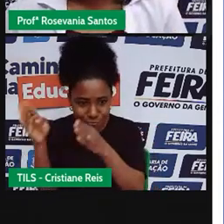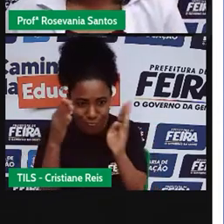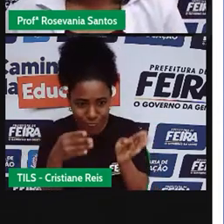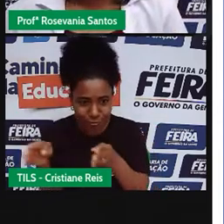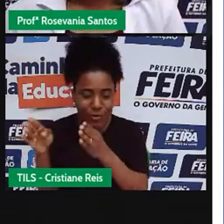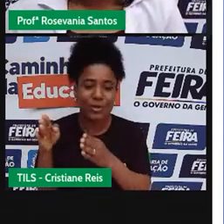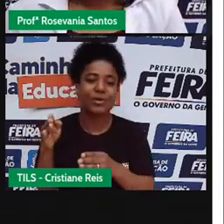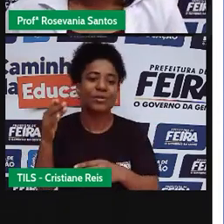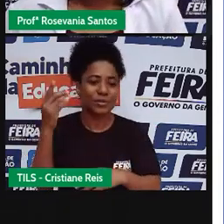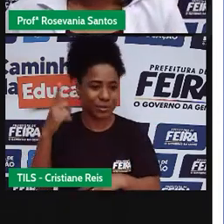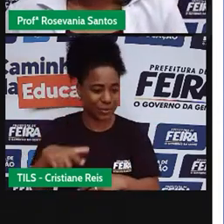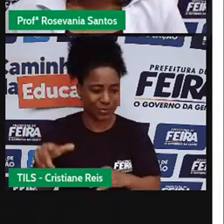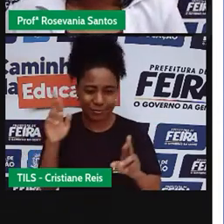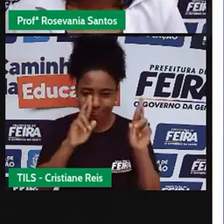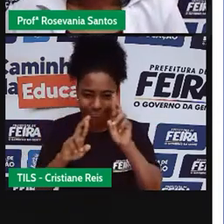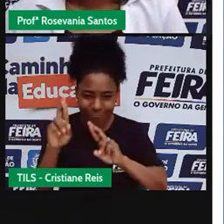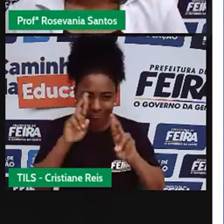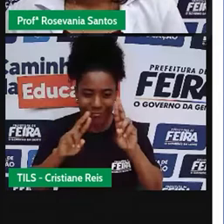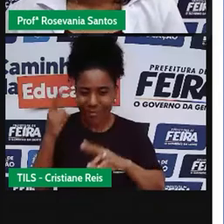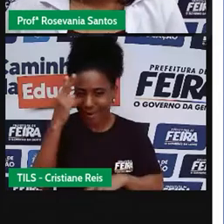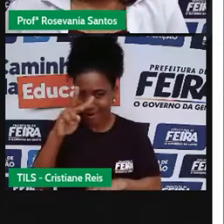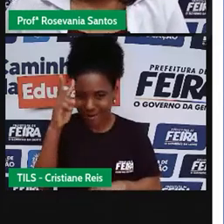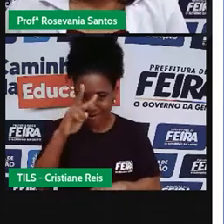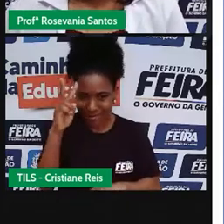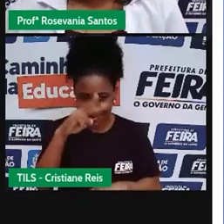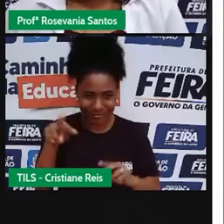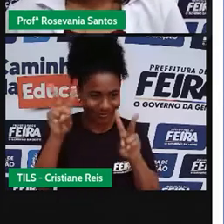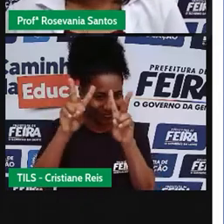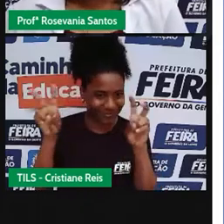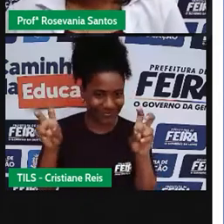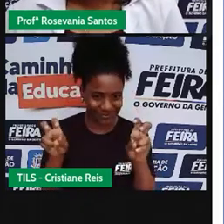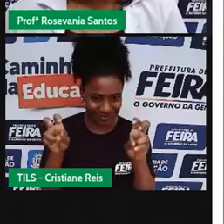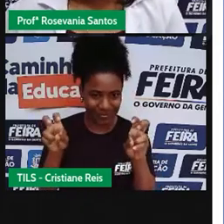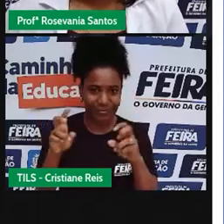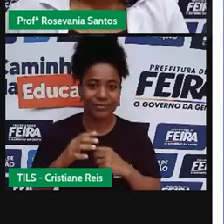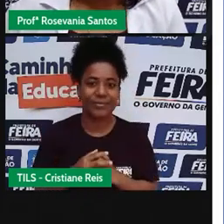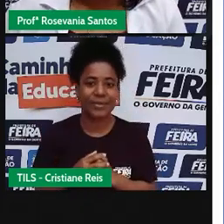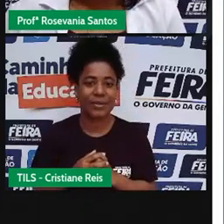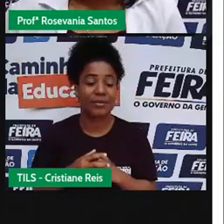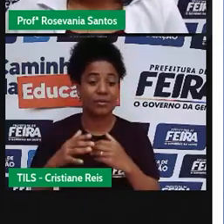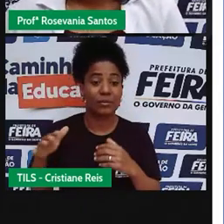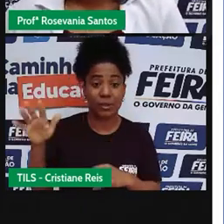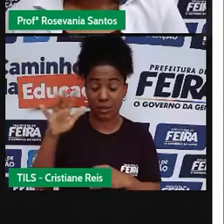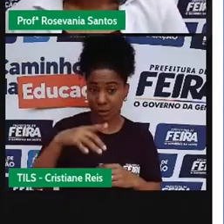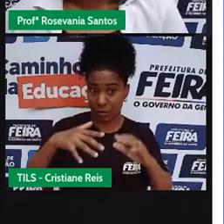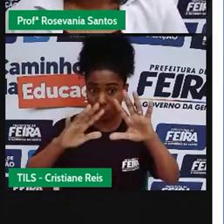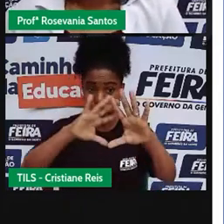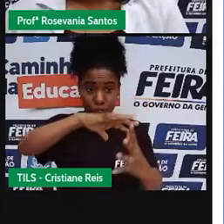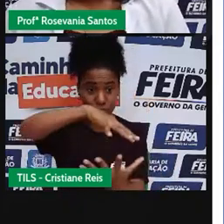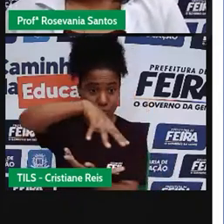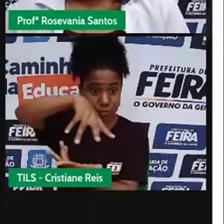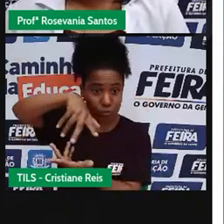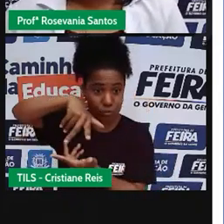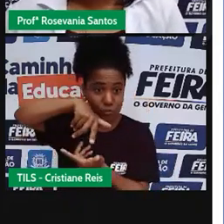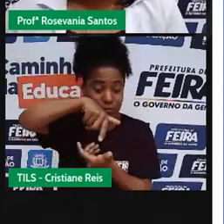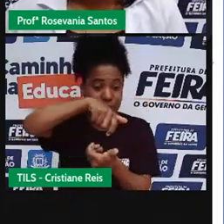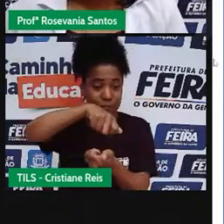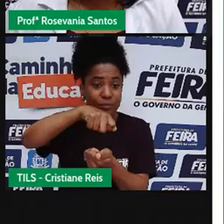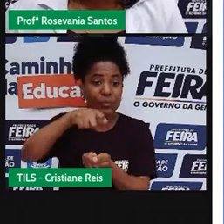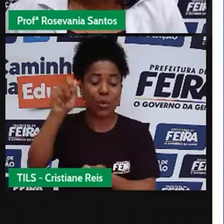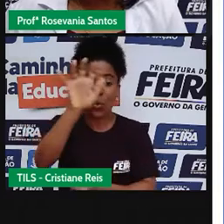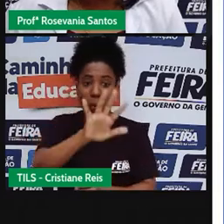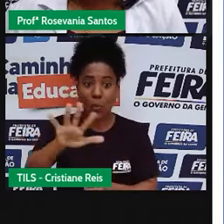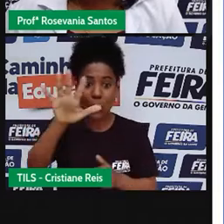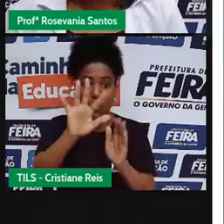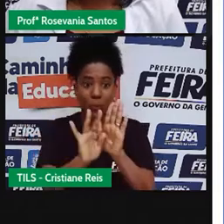né, aquela revisãozinha básica, relembrar do assunto. Então, quanto às zonas térmicas, vocês sabem que nós temos, né, a parte do